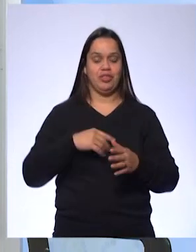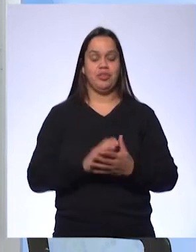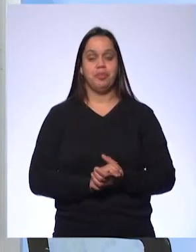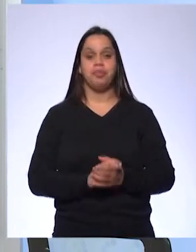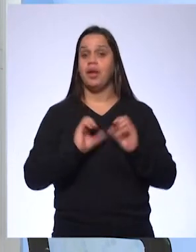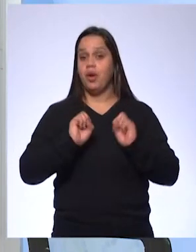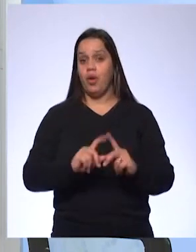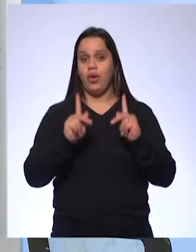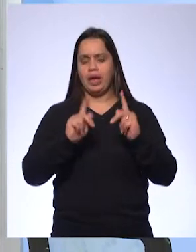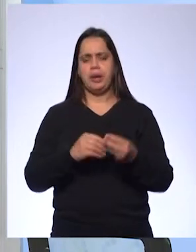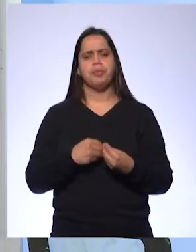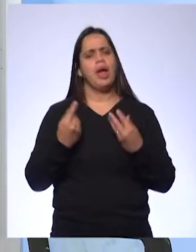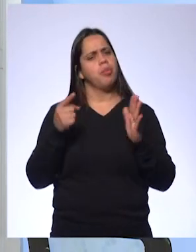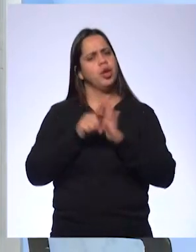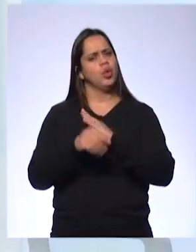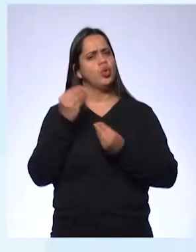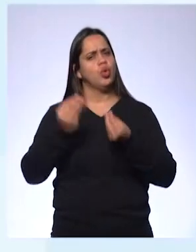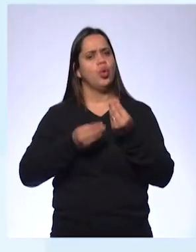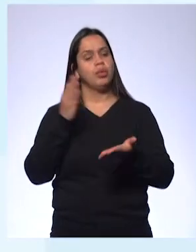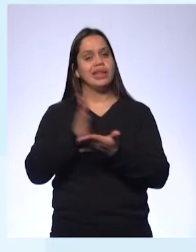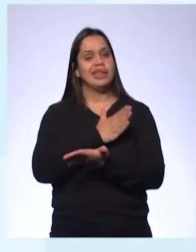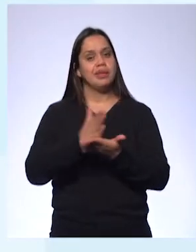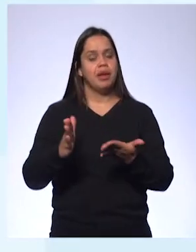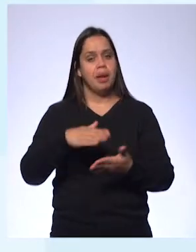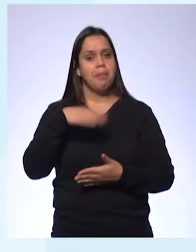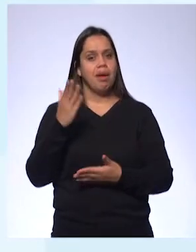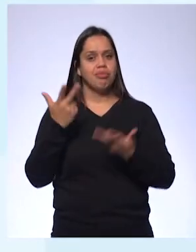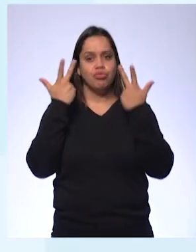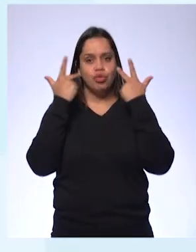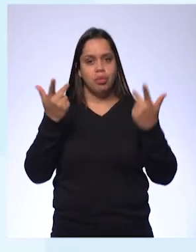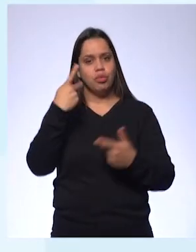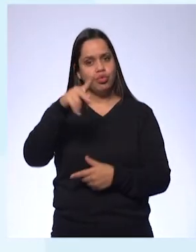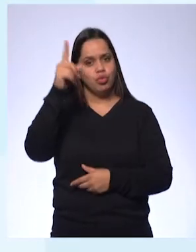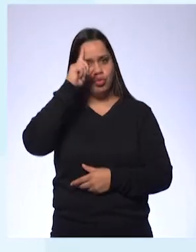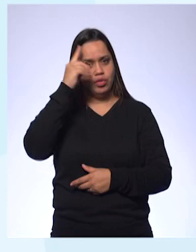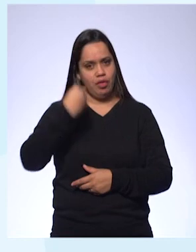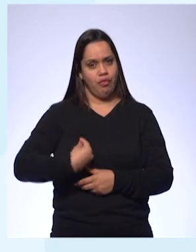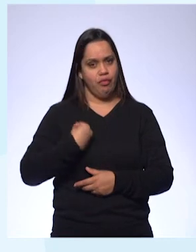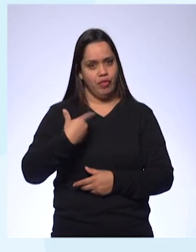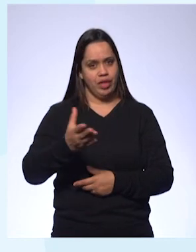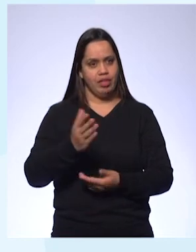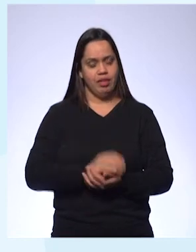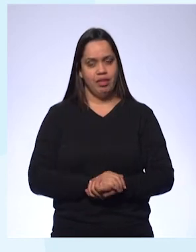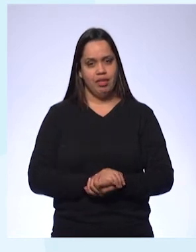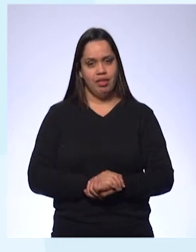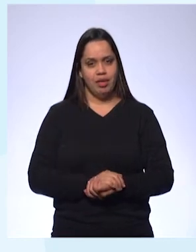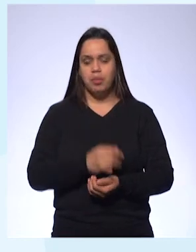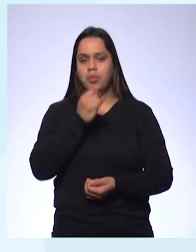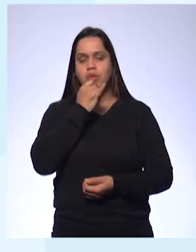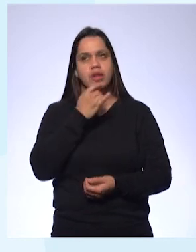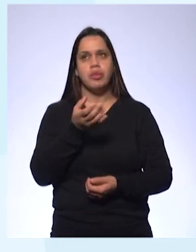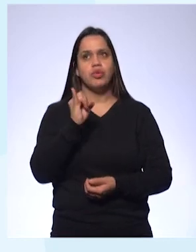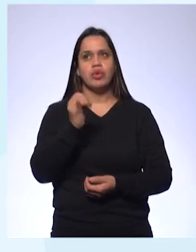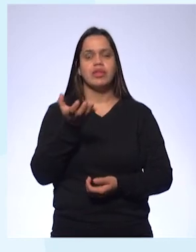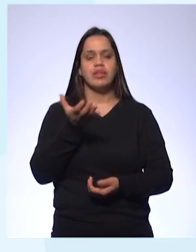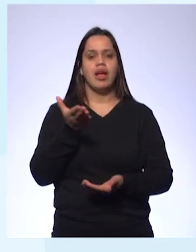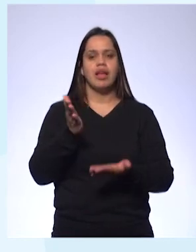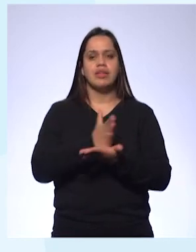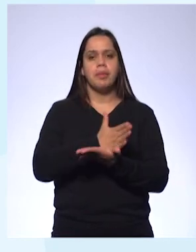qual é a forma de separação que é mais comum no seu dia a dia? Se eu quiser separar, por